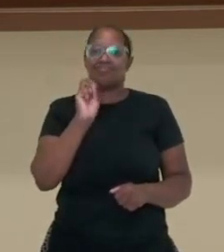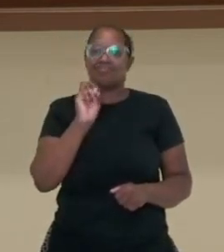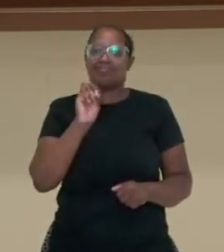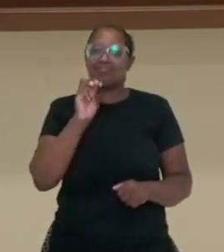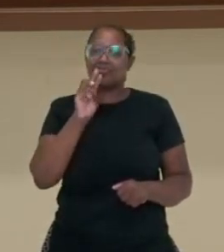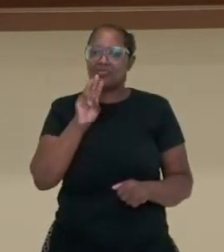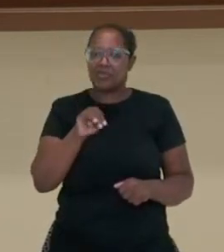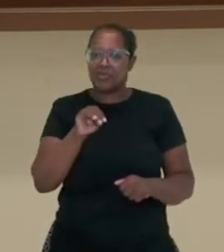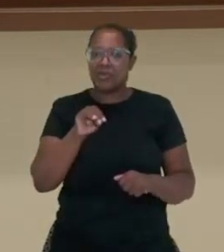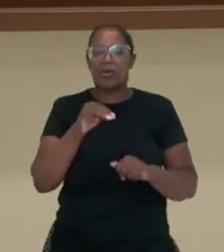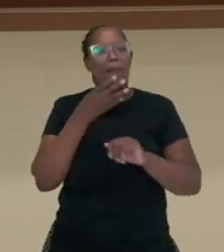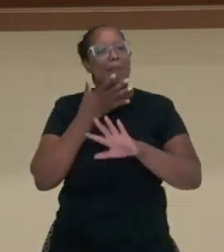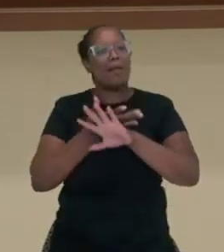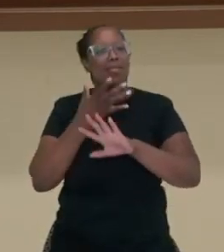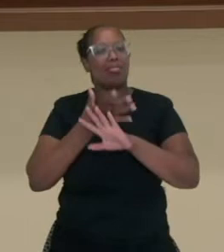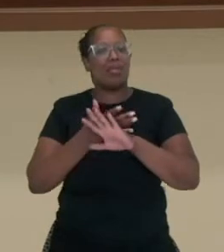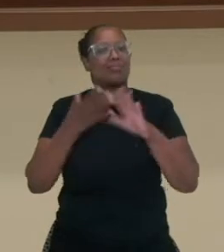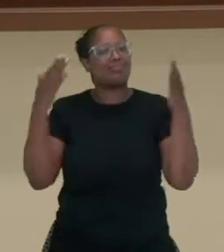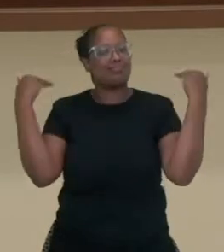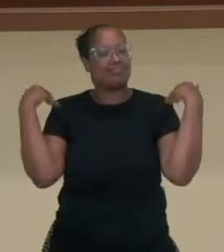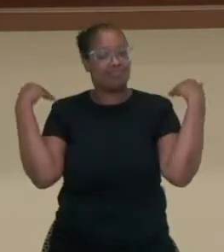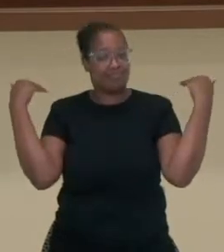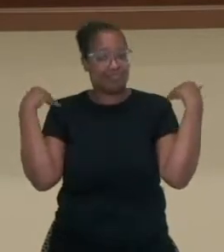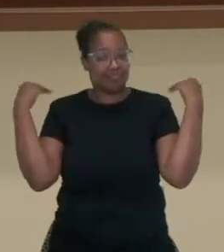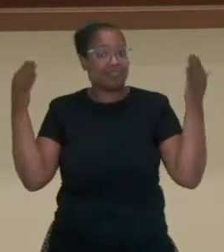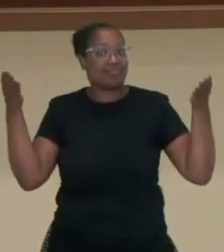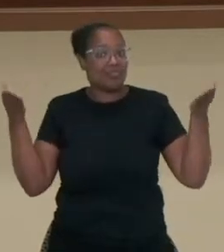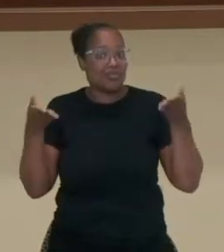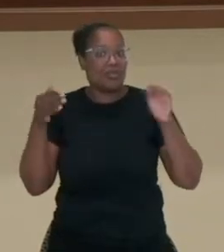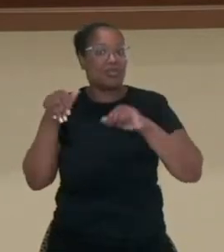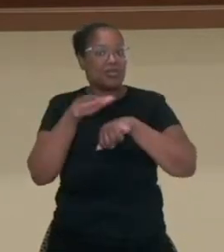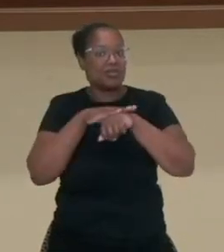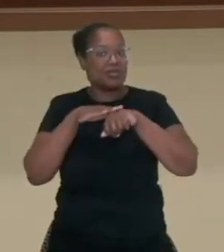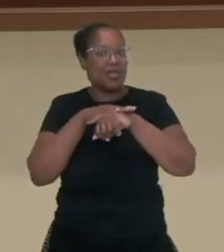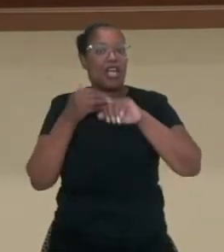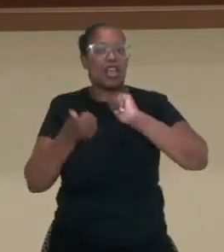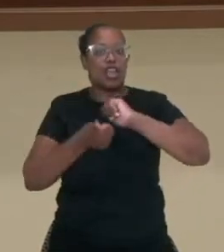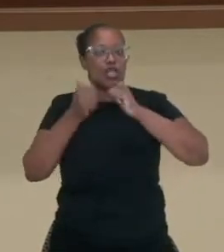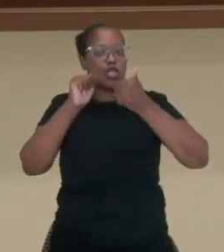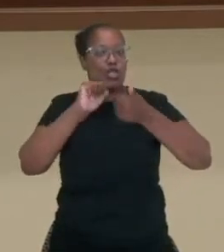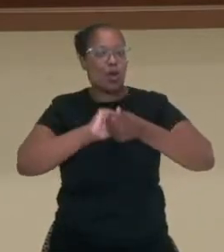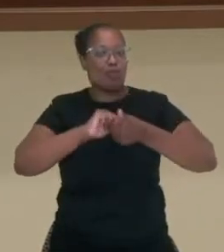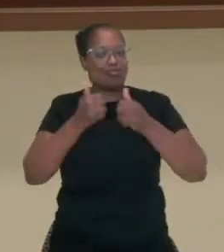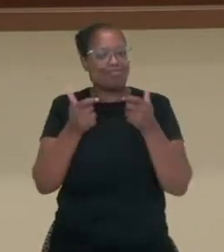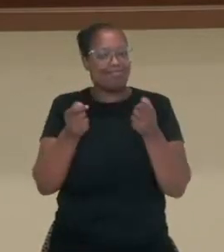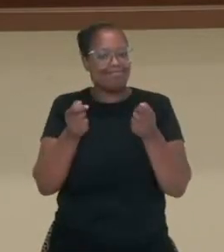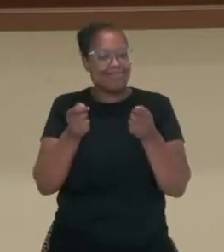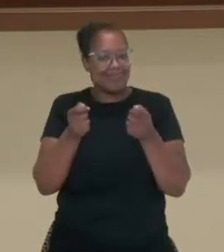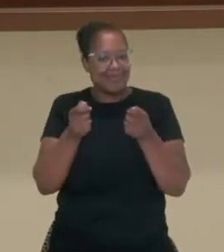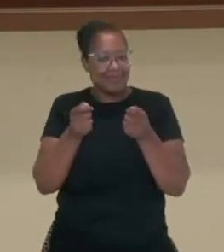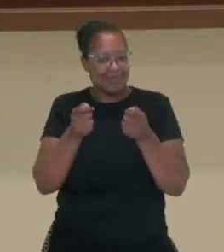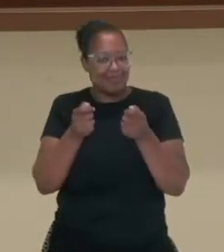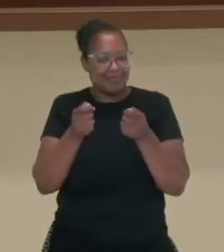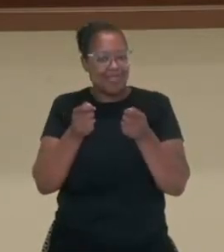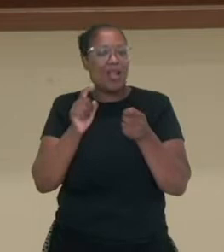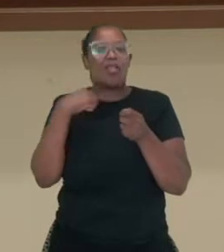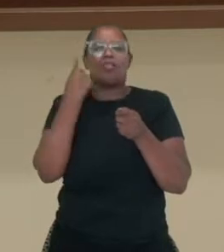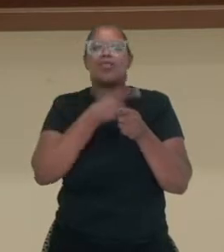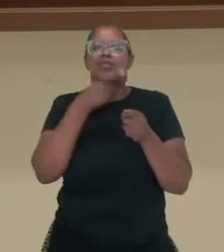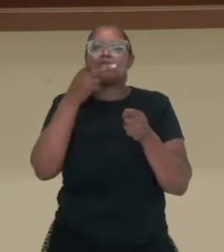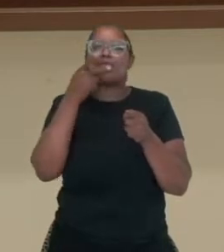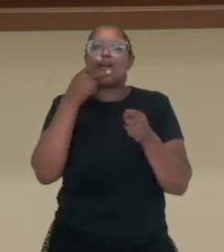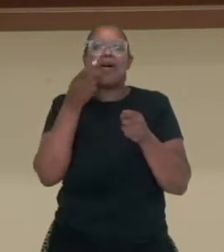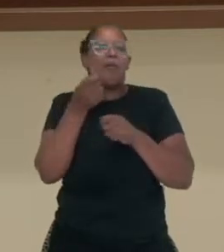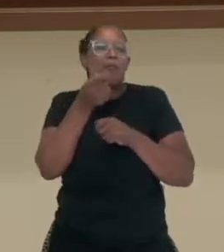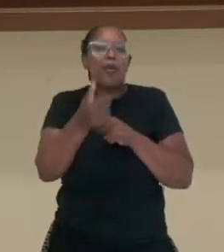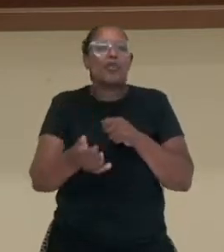acho que vocês vão gostar, hein? Dentro do nosso conteúdo de jogos eletrônicos, a gente vai falar um pouquinho sobre